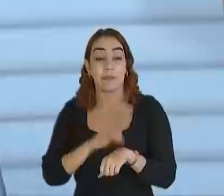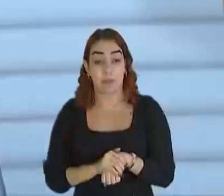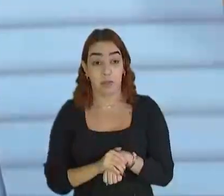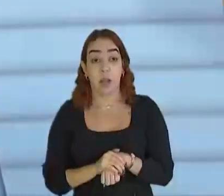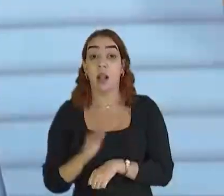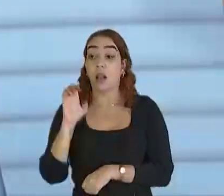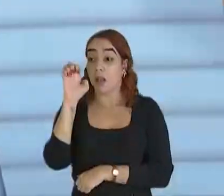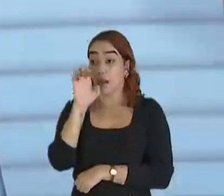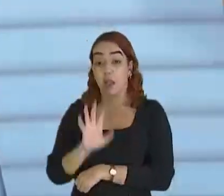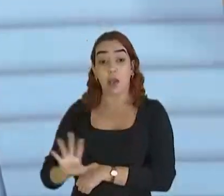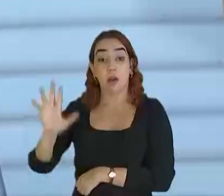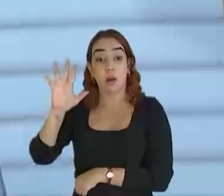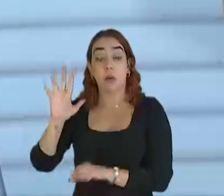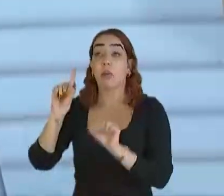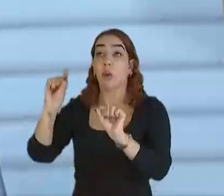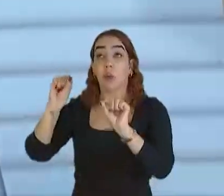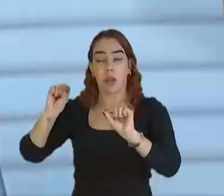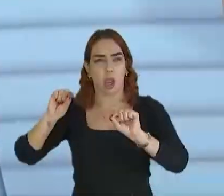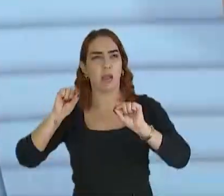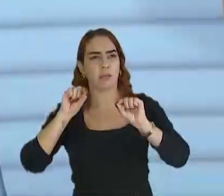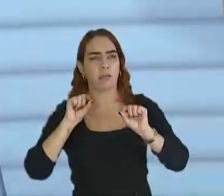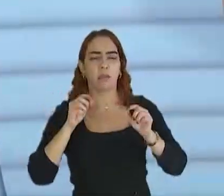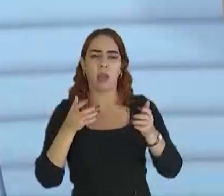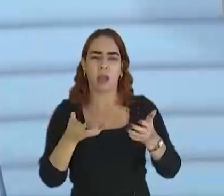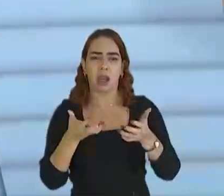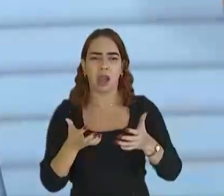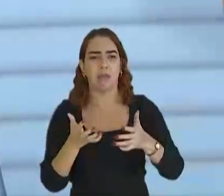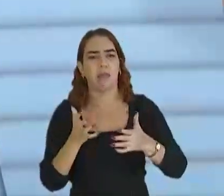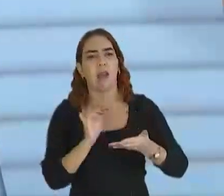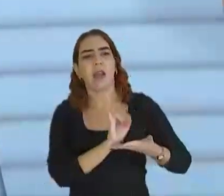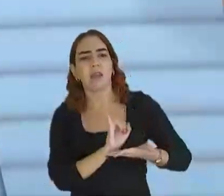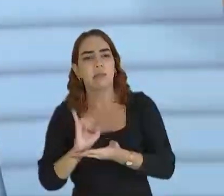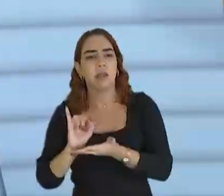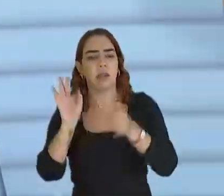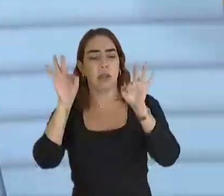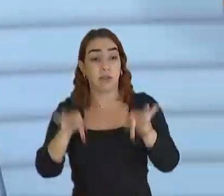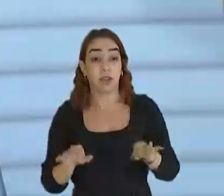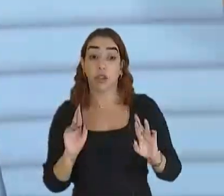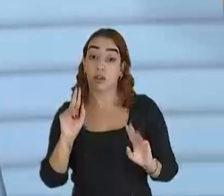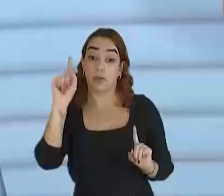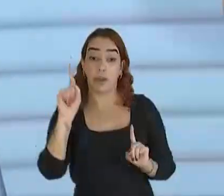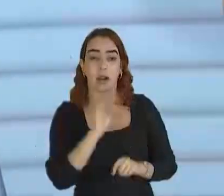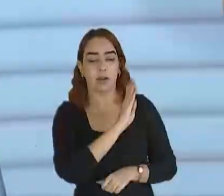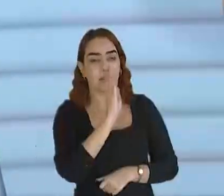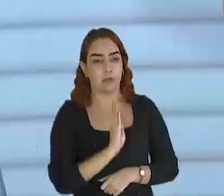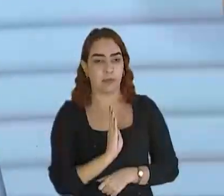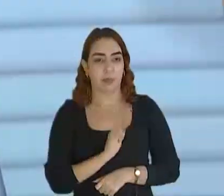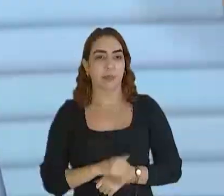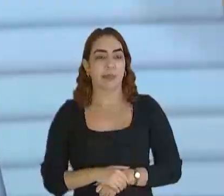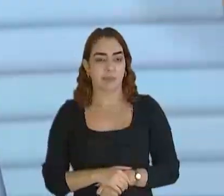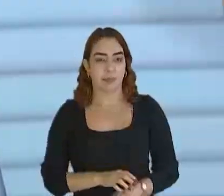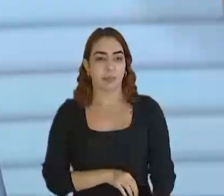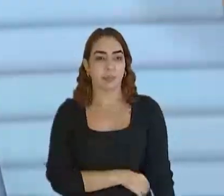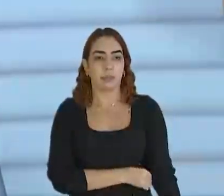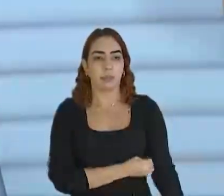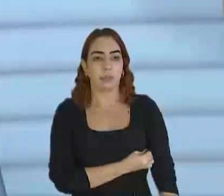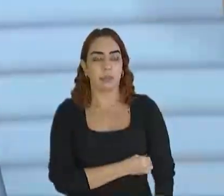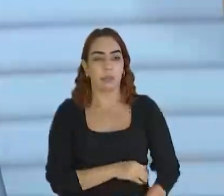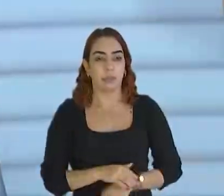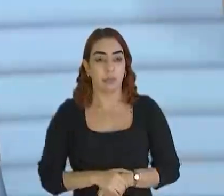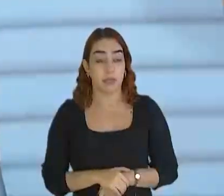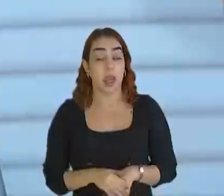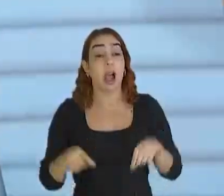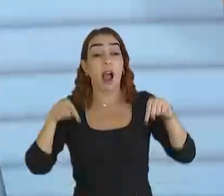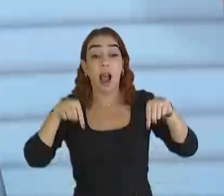discurso anti-imigrante, né? Aqui no Brasil é uma pauta diferente daqui, né? É diferente, exato. No Brasil, como a migração não é um